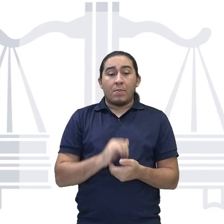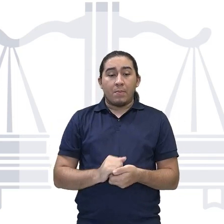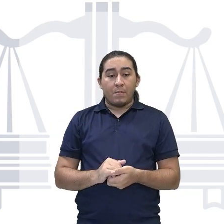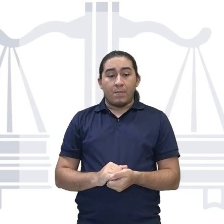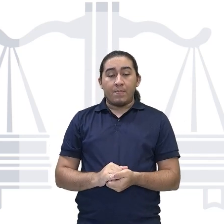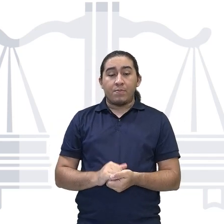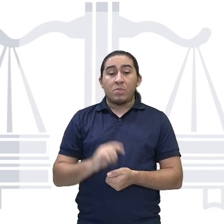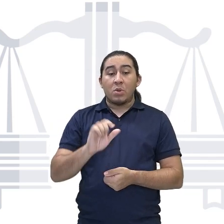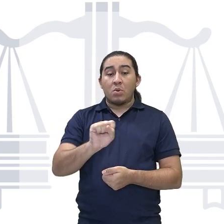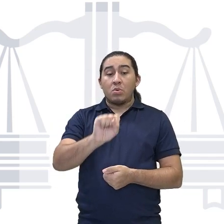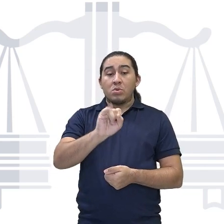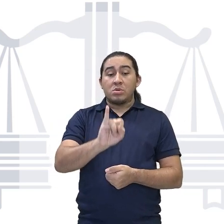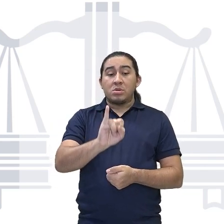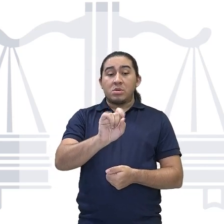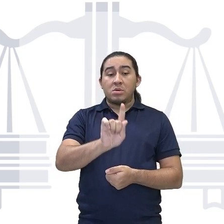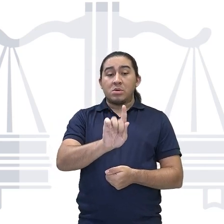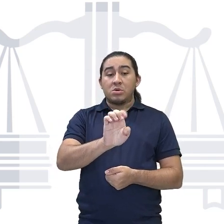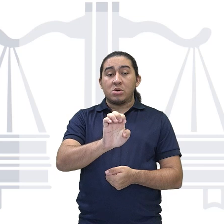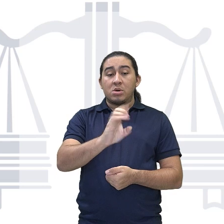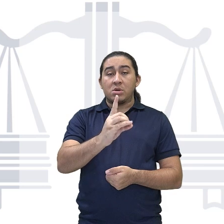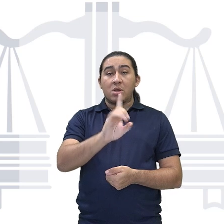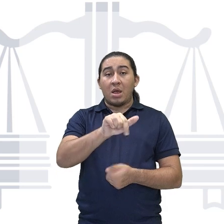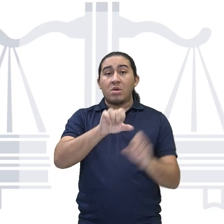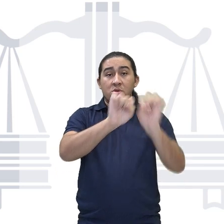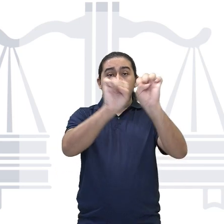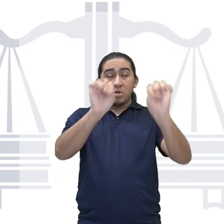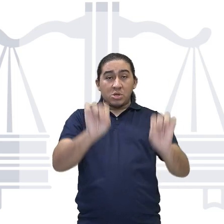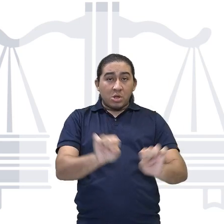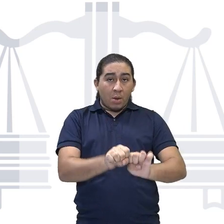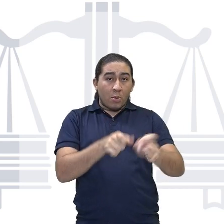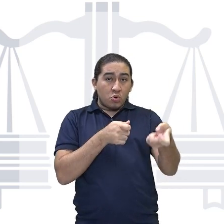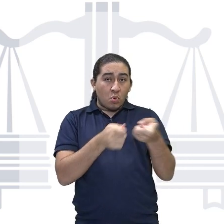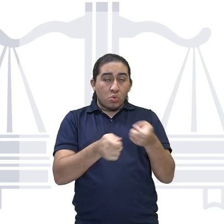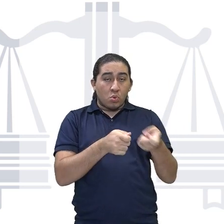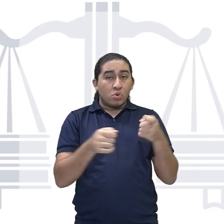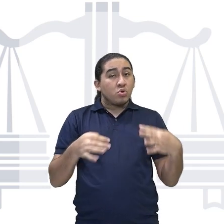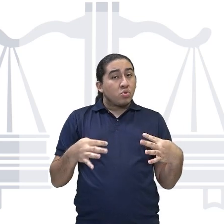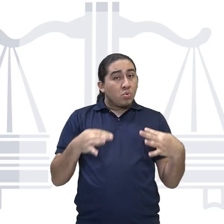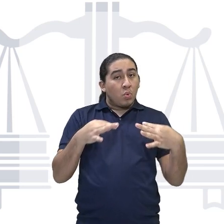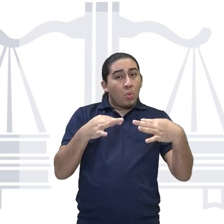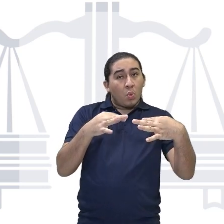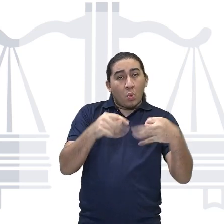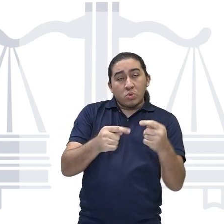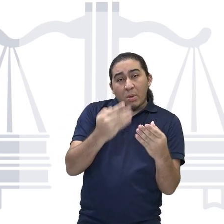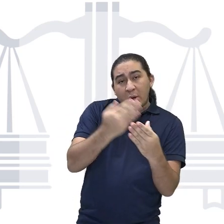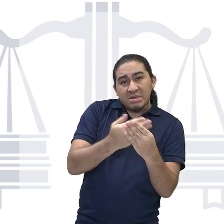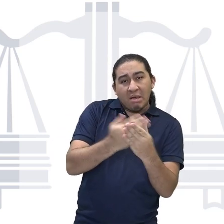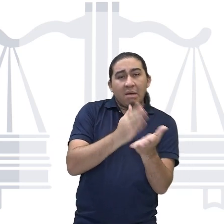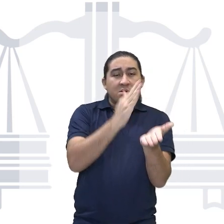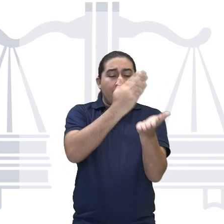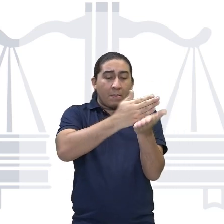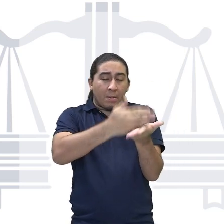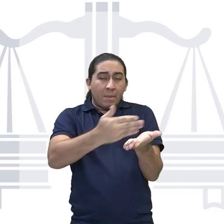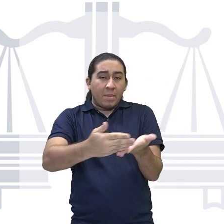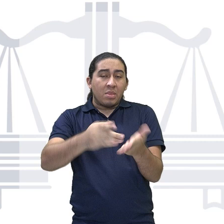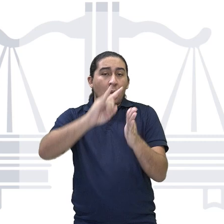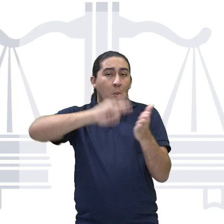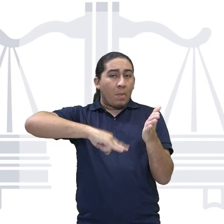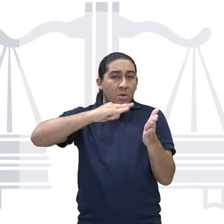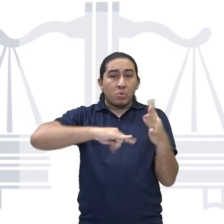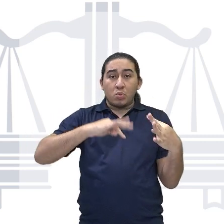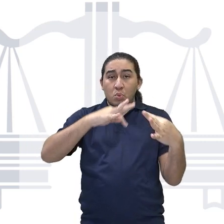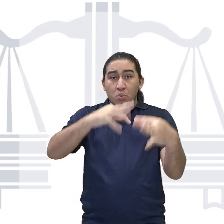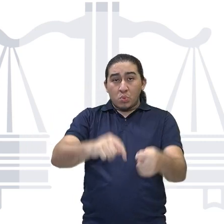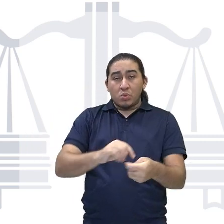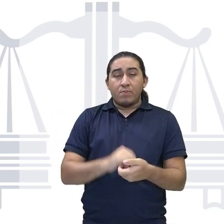o nosso sistema de controle de protocolos e processos. A coordenadoria envia através